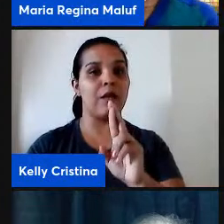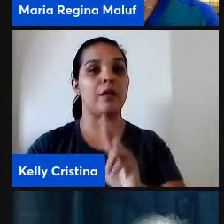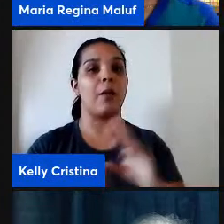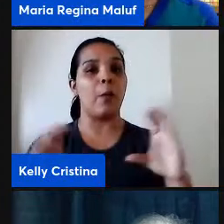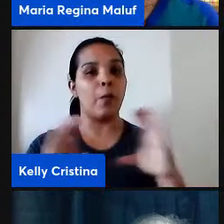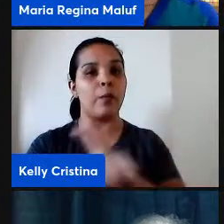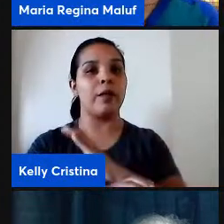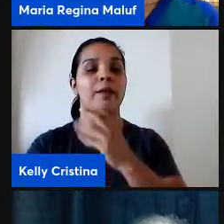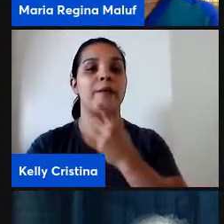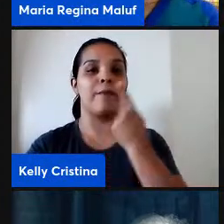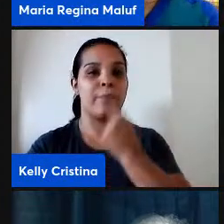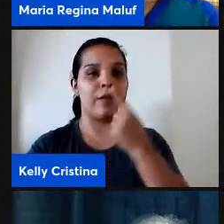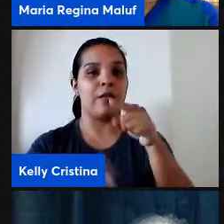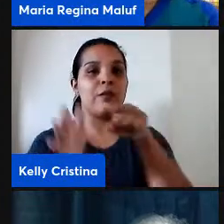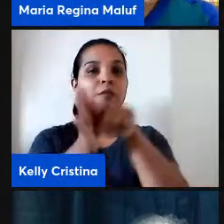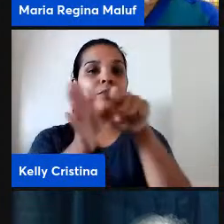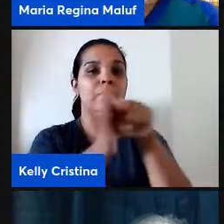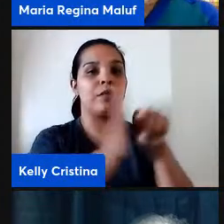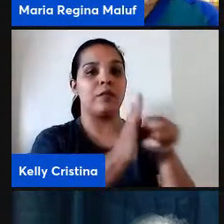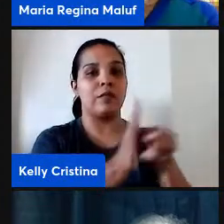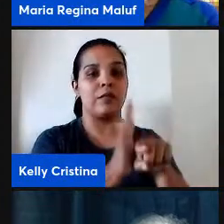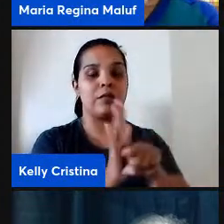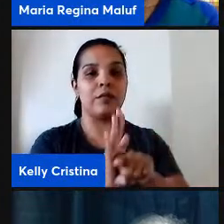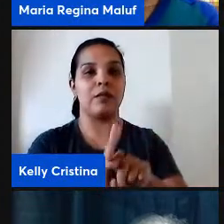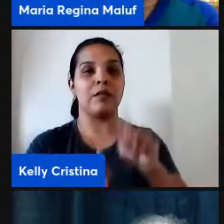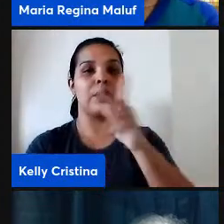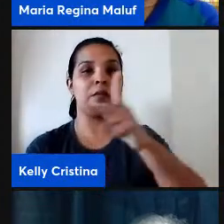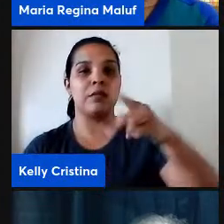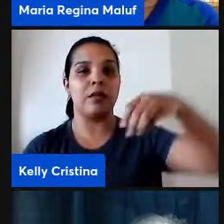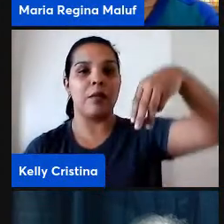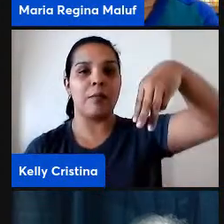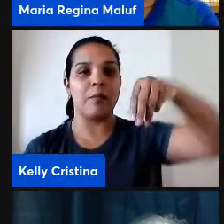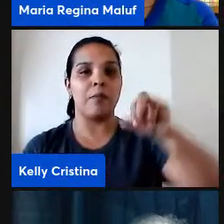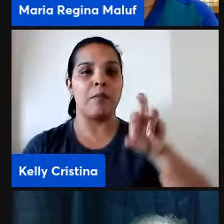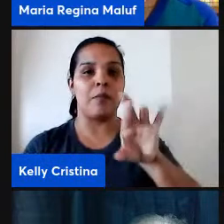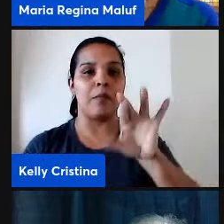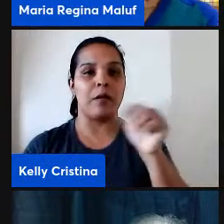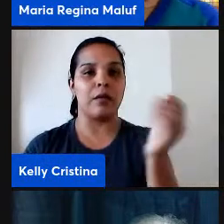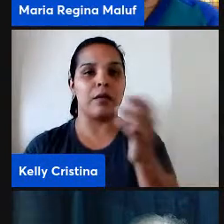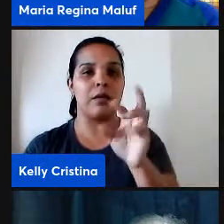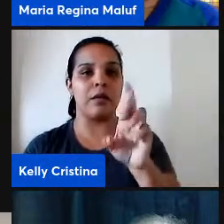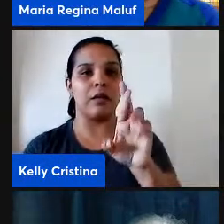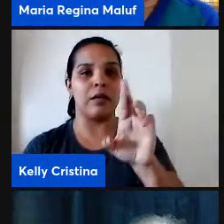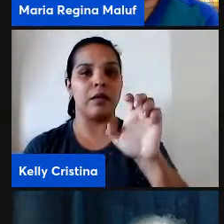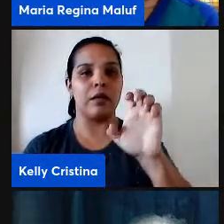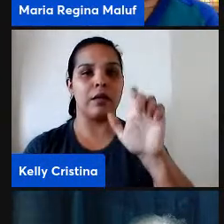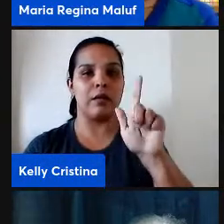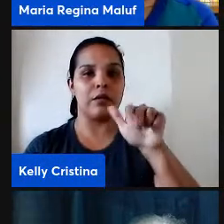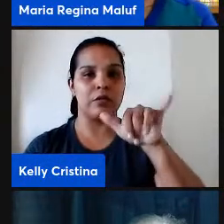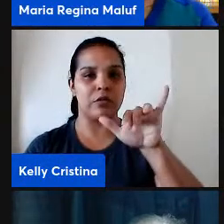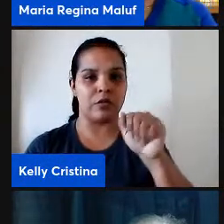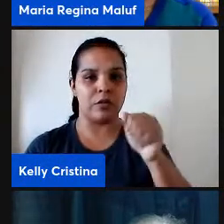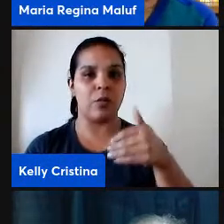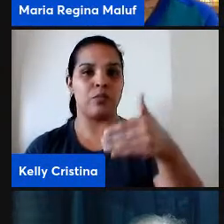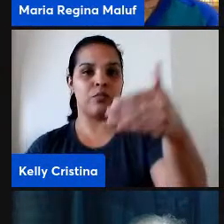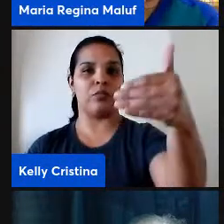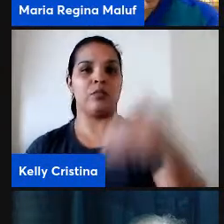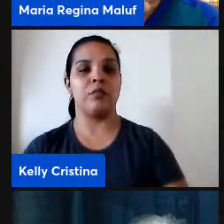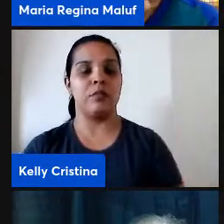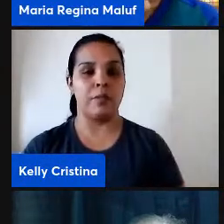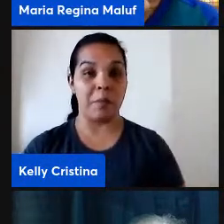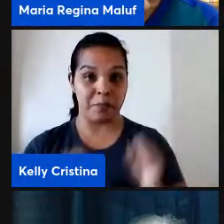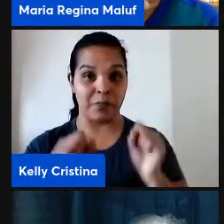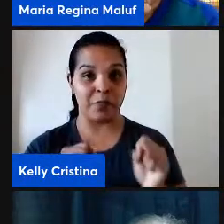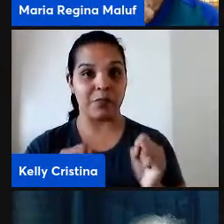aí. E a professora Maria Regina segue falando sobre isso, tá? Pode ser? Pode sim,